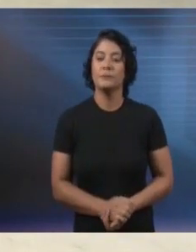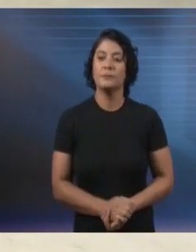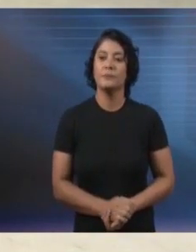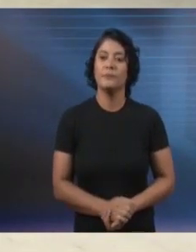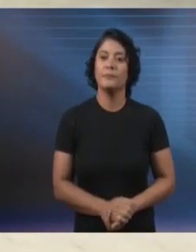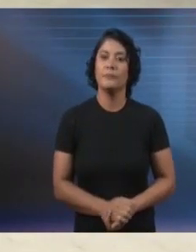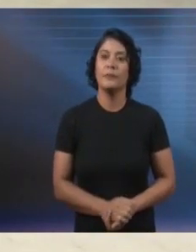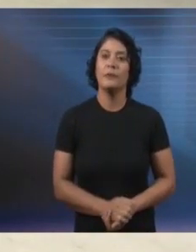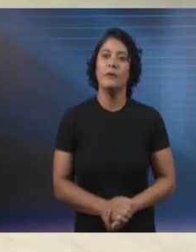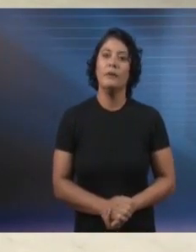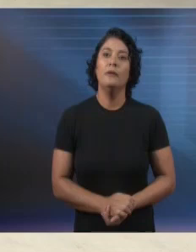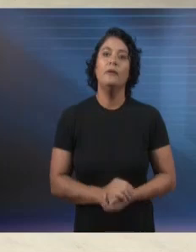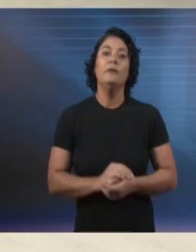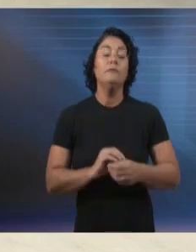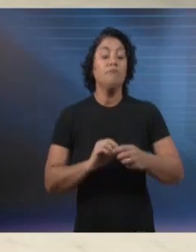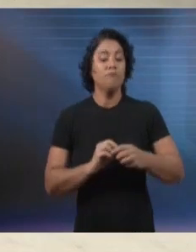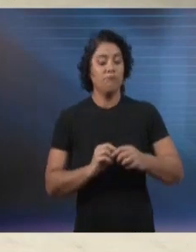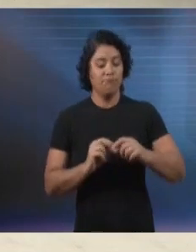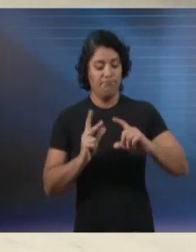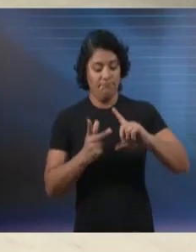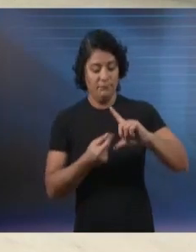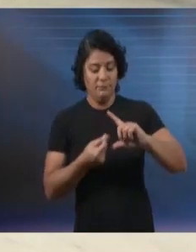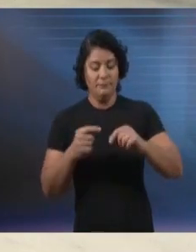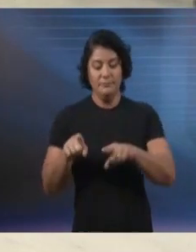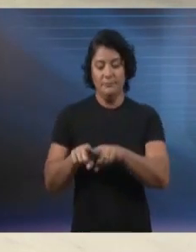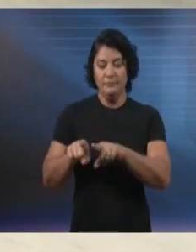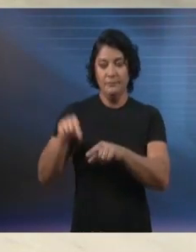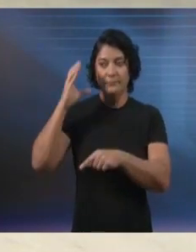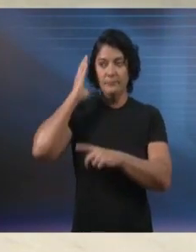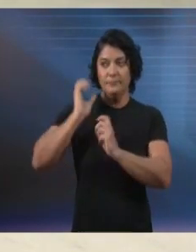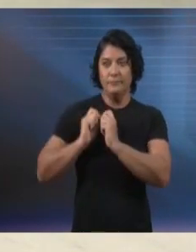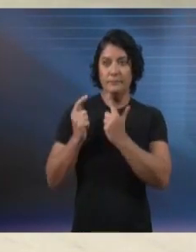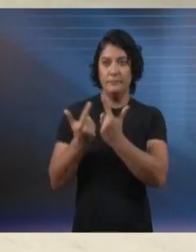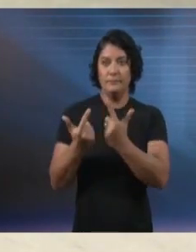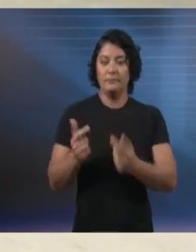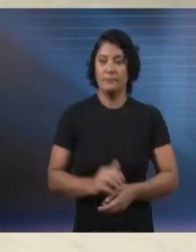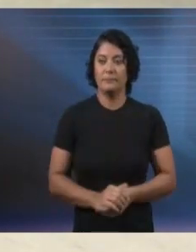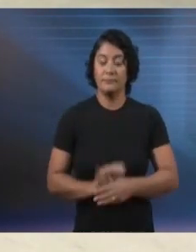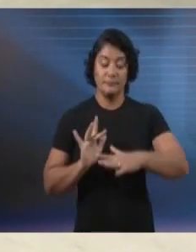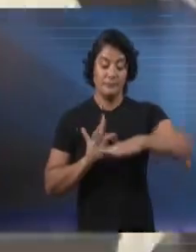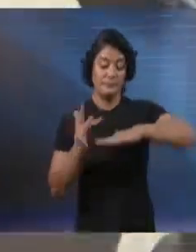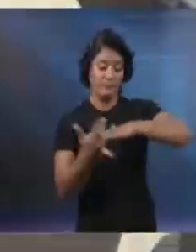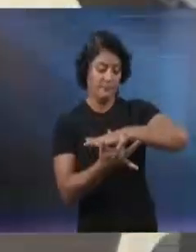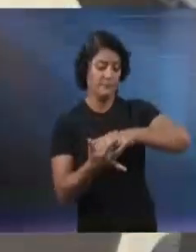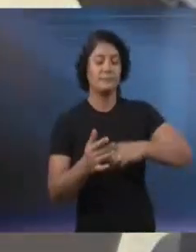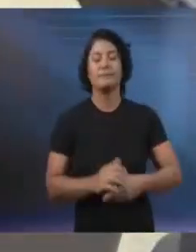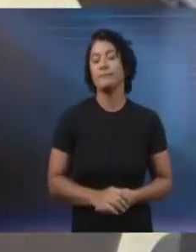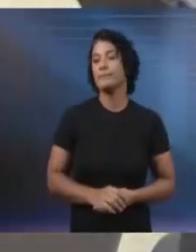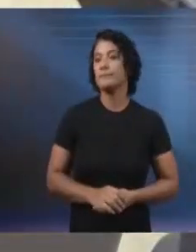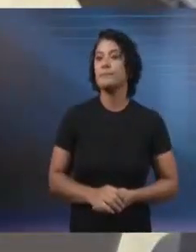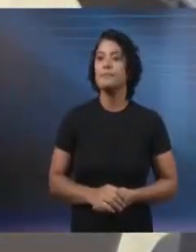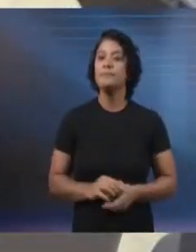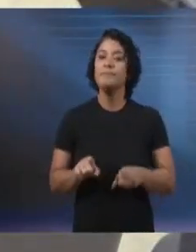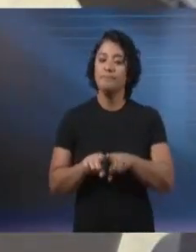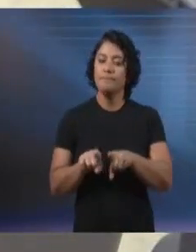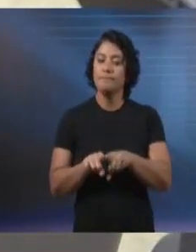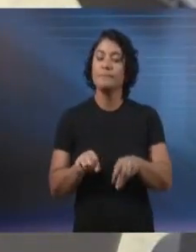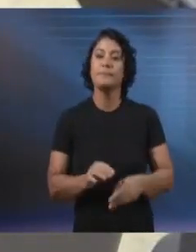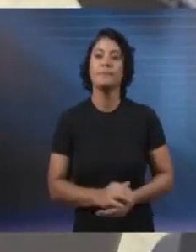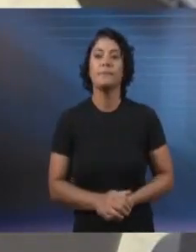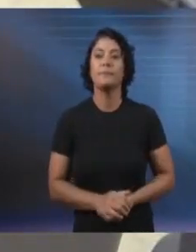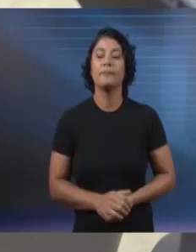todos que nos acompanham pela TV, rádio, Assembleia e pelas redes sociais. Senhor presidente,